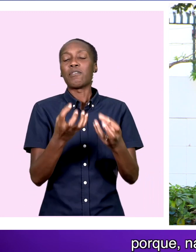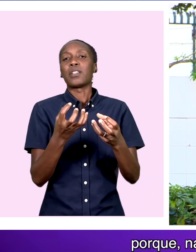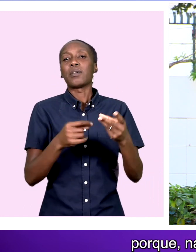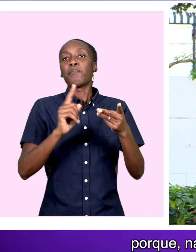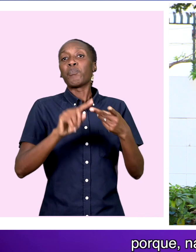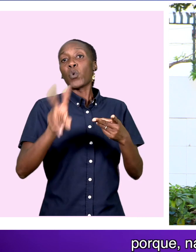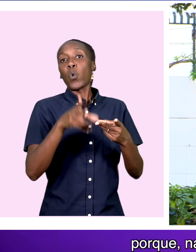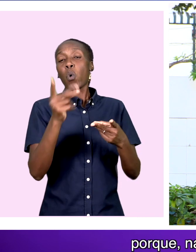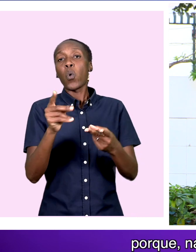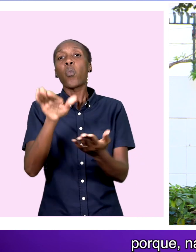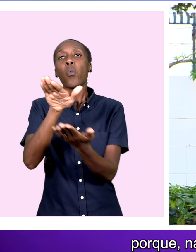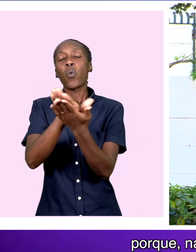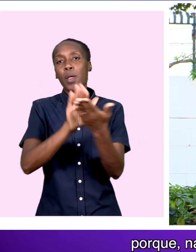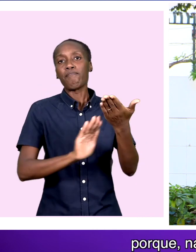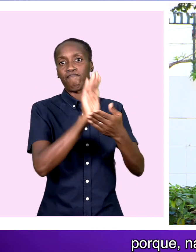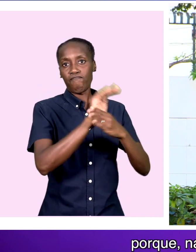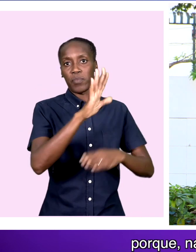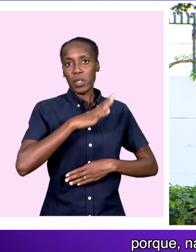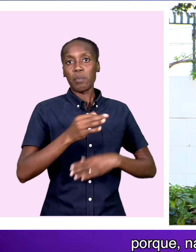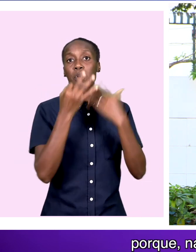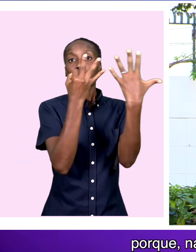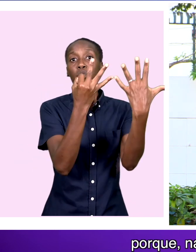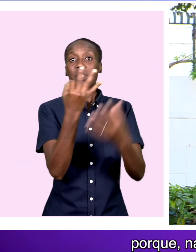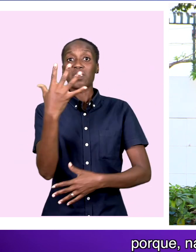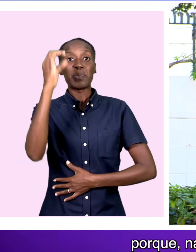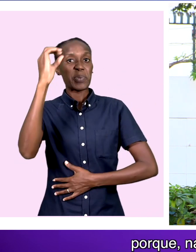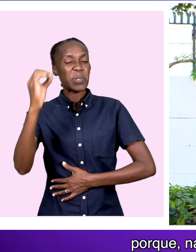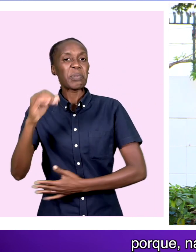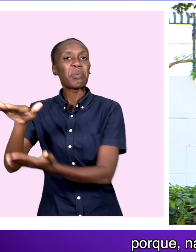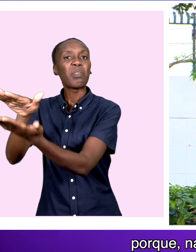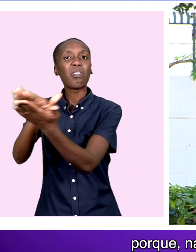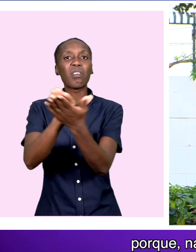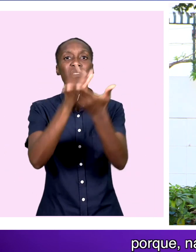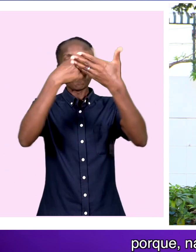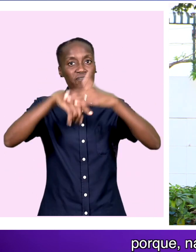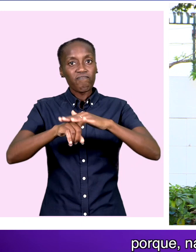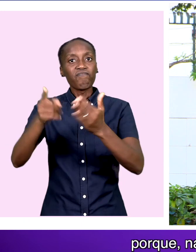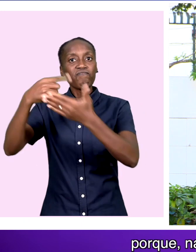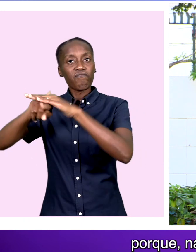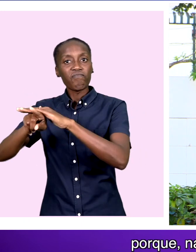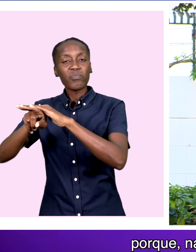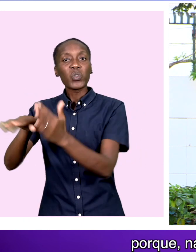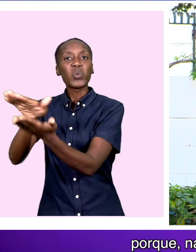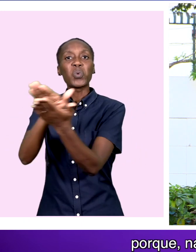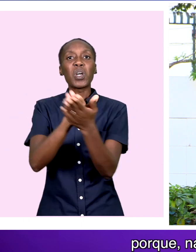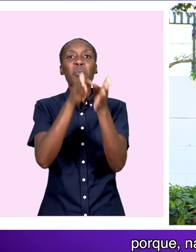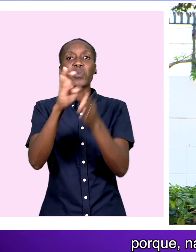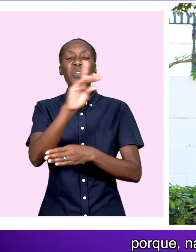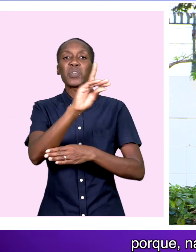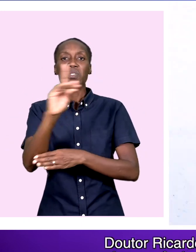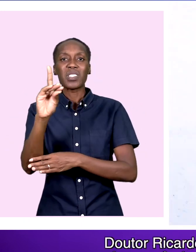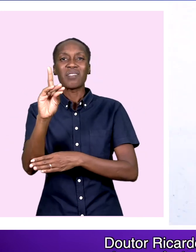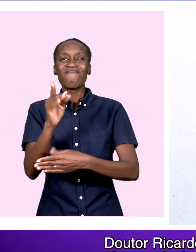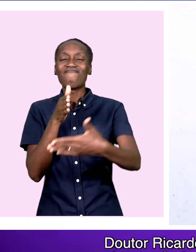apresentam rampas, mas 85% dos postos que foram visitados pelas pessoas com deficiência têm lá muitas